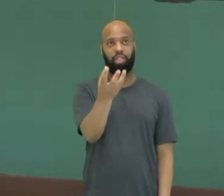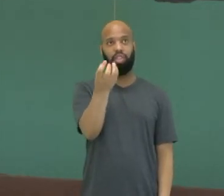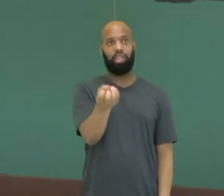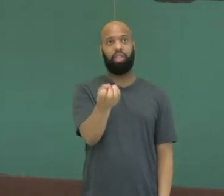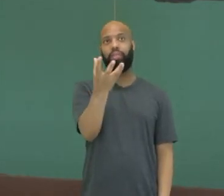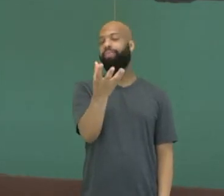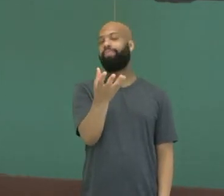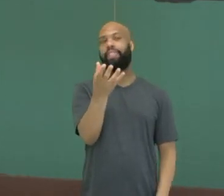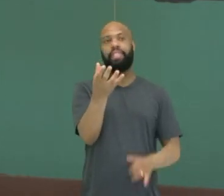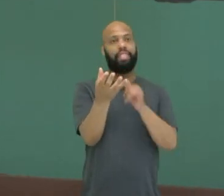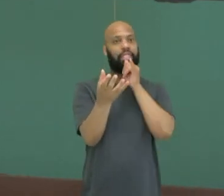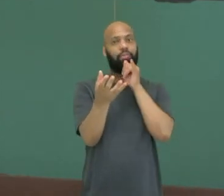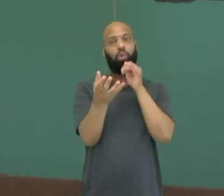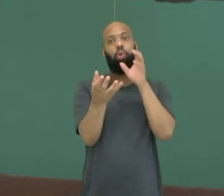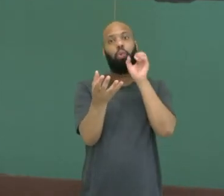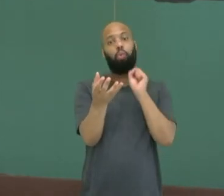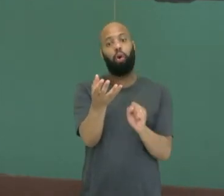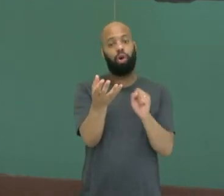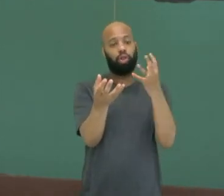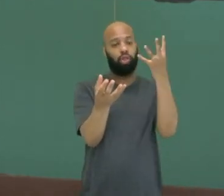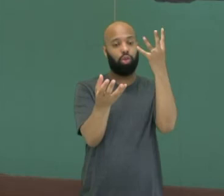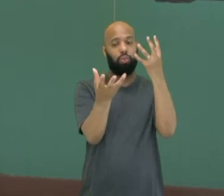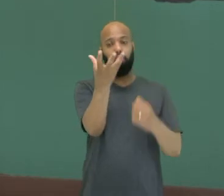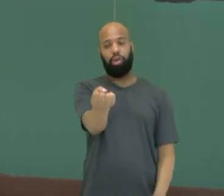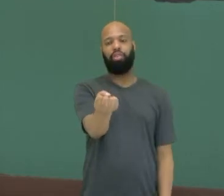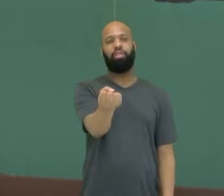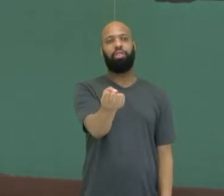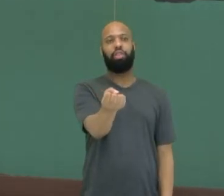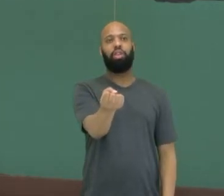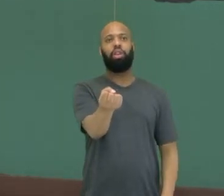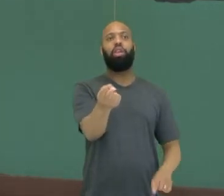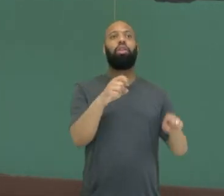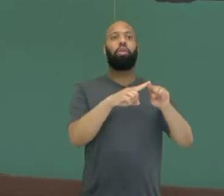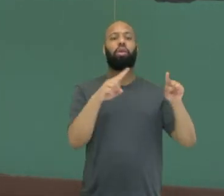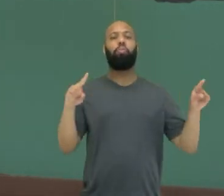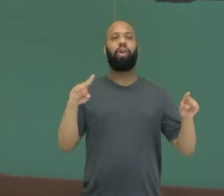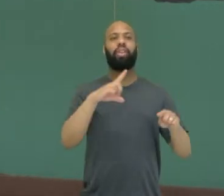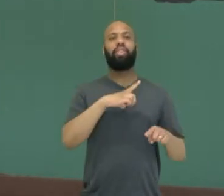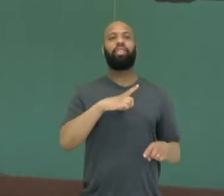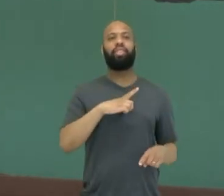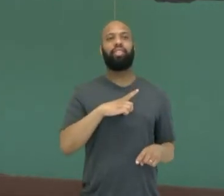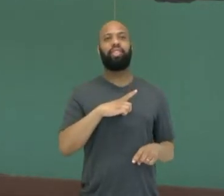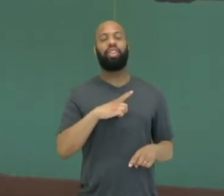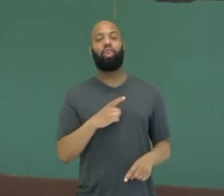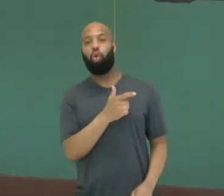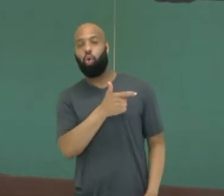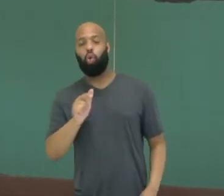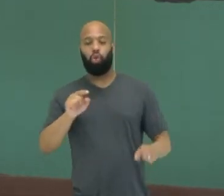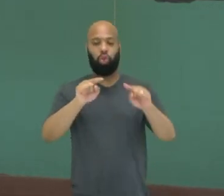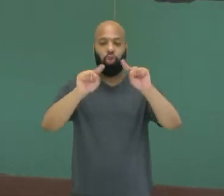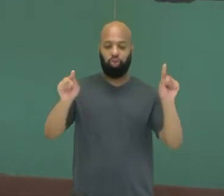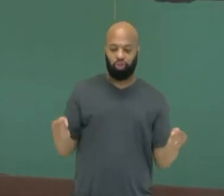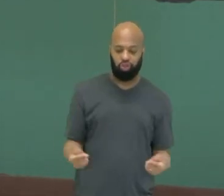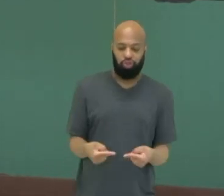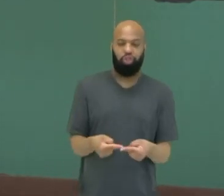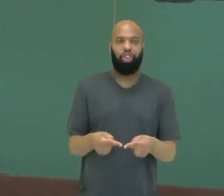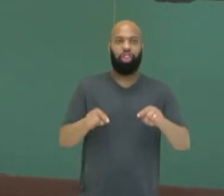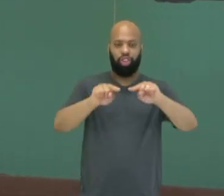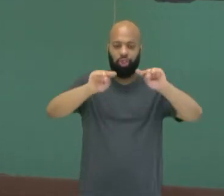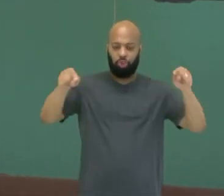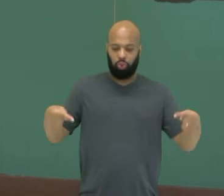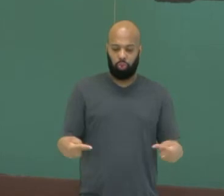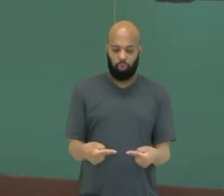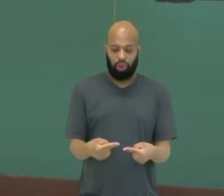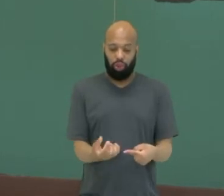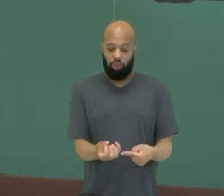não acenda. Mas reparem que eu vou ter os 2 fios que conectam na lâmpada de